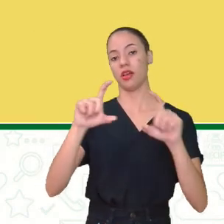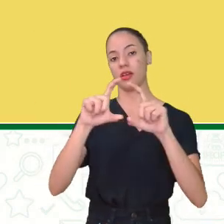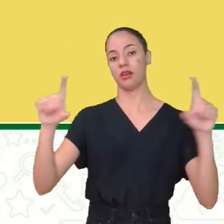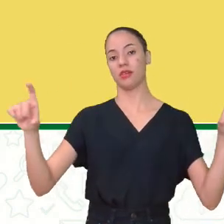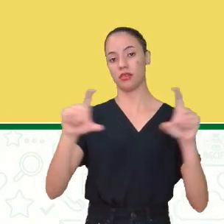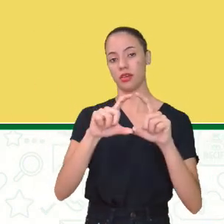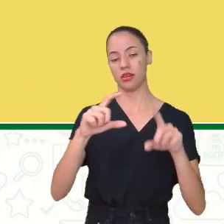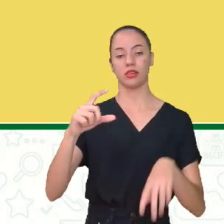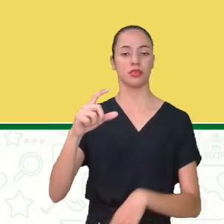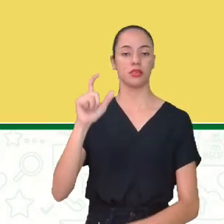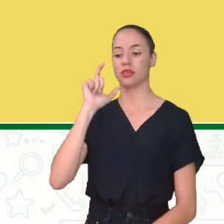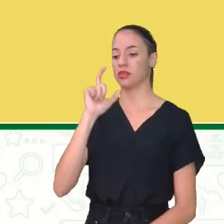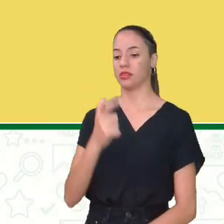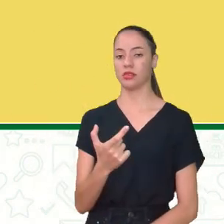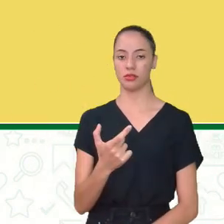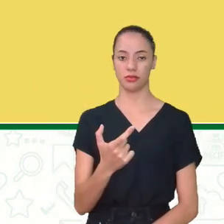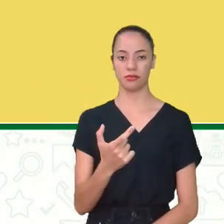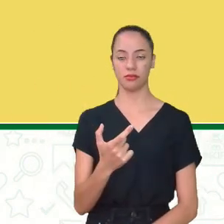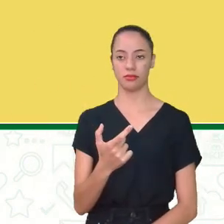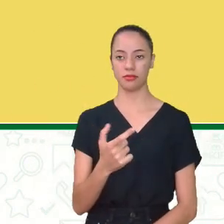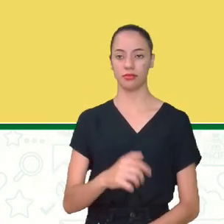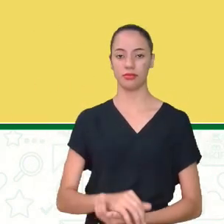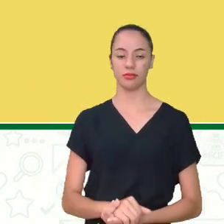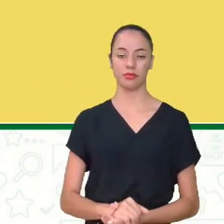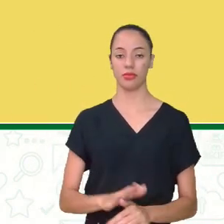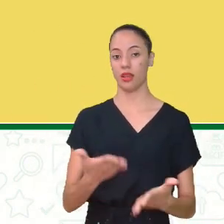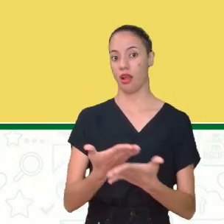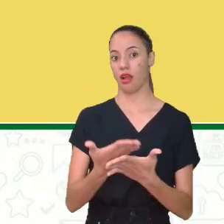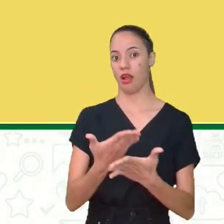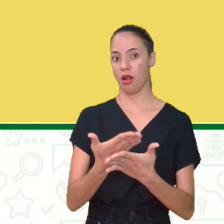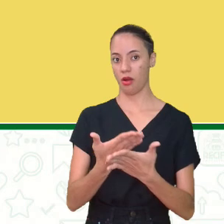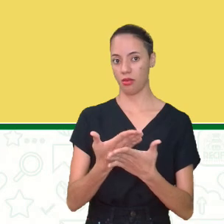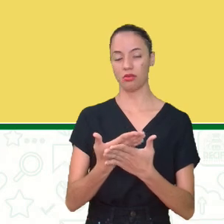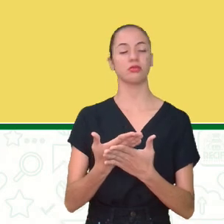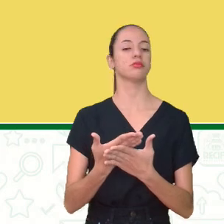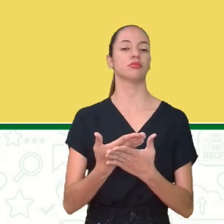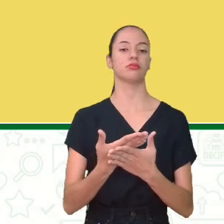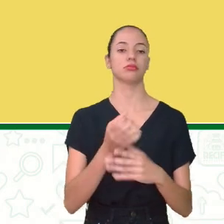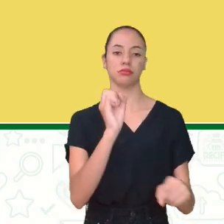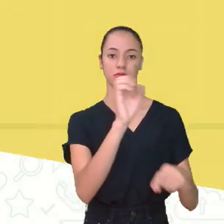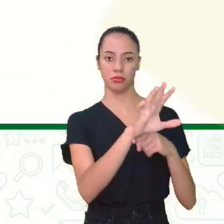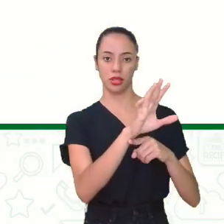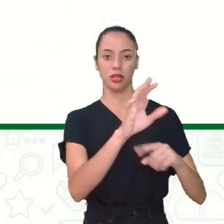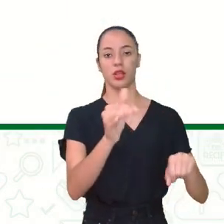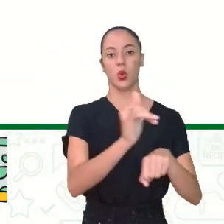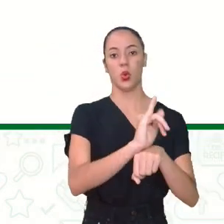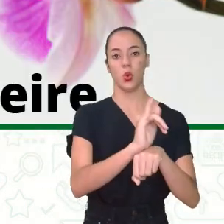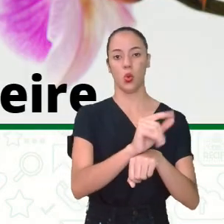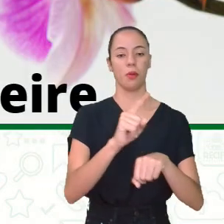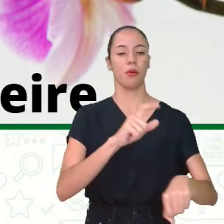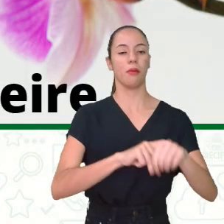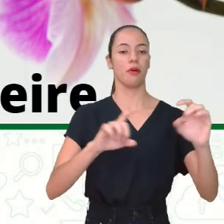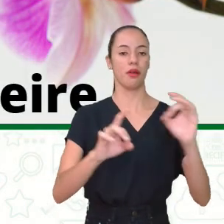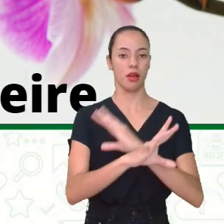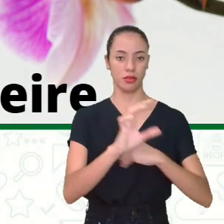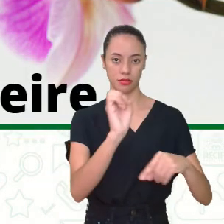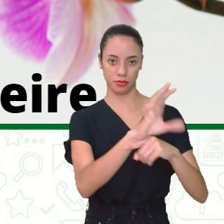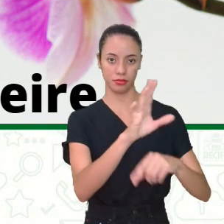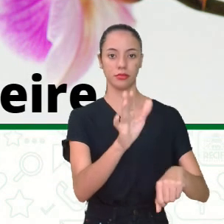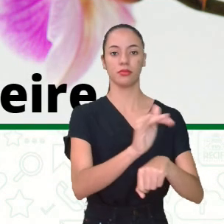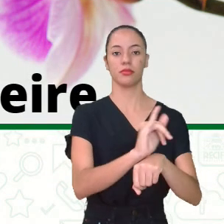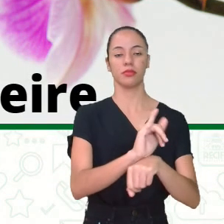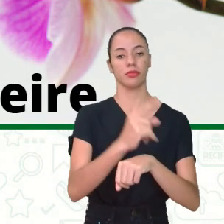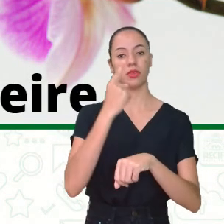de Paulo Freire, né? Essa aula vai estar no YouTube, assim que terminar. E eu tenho